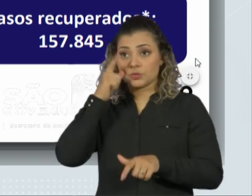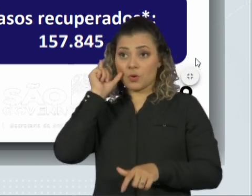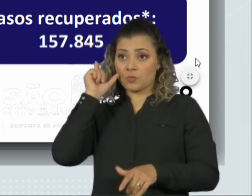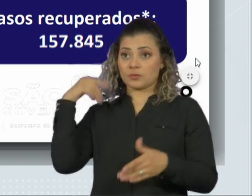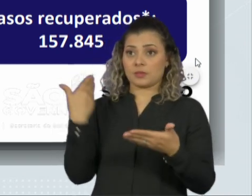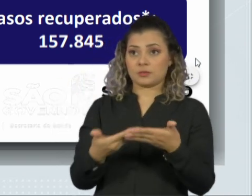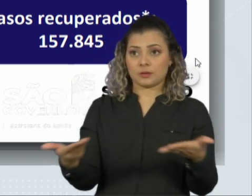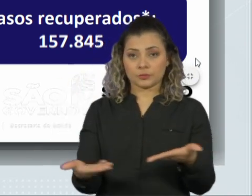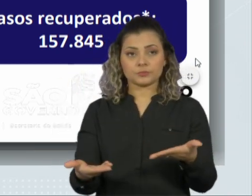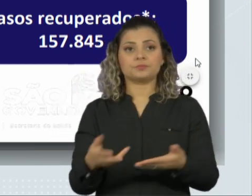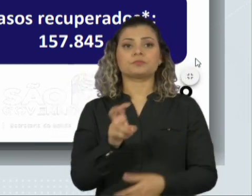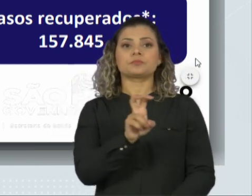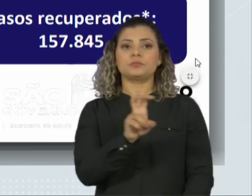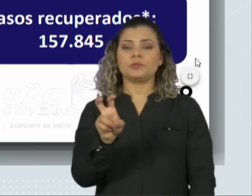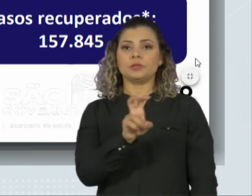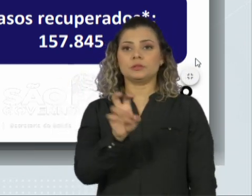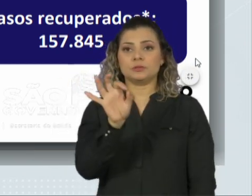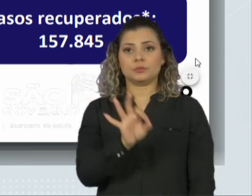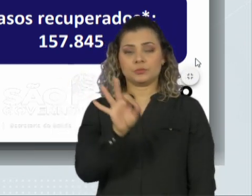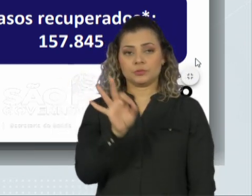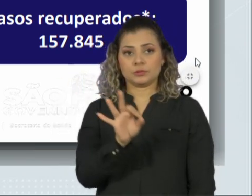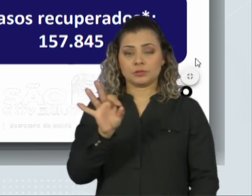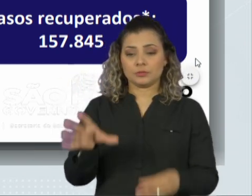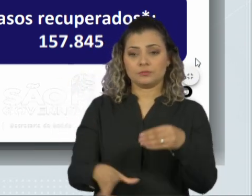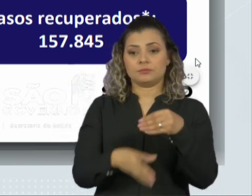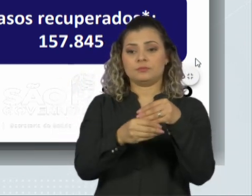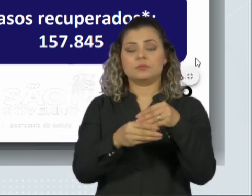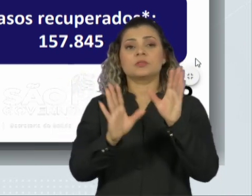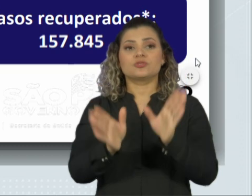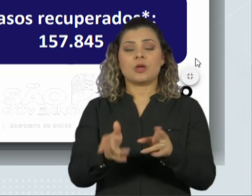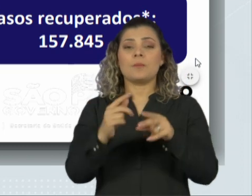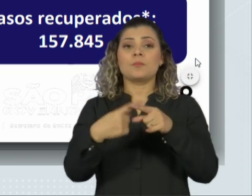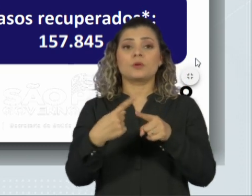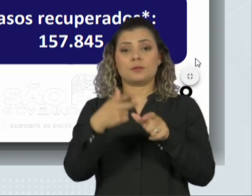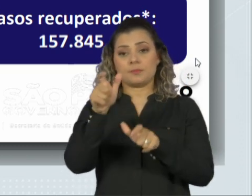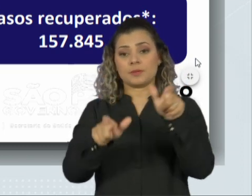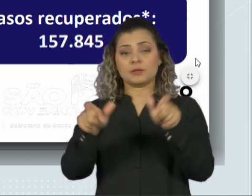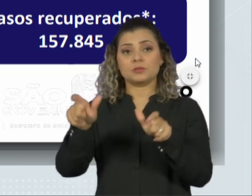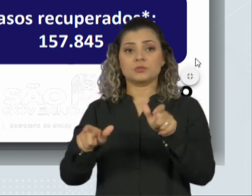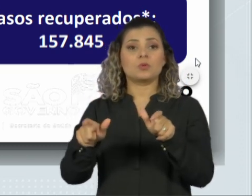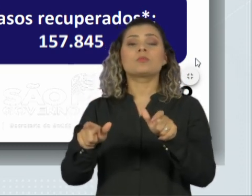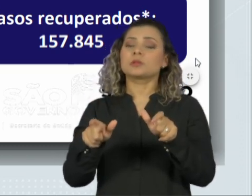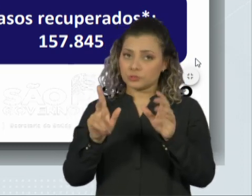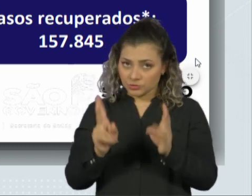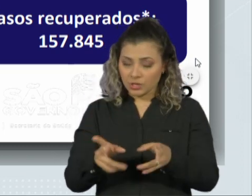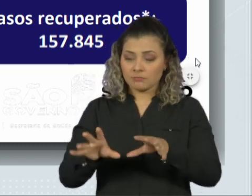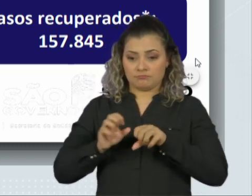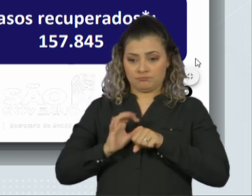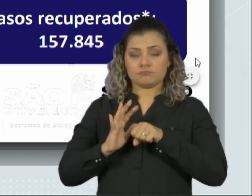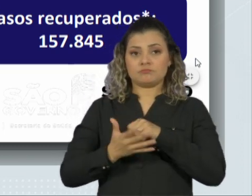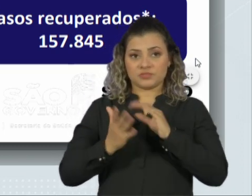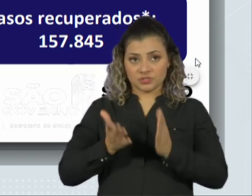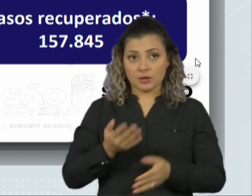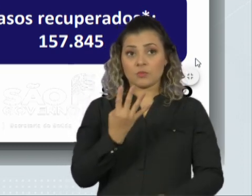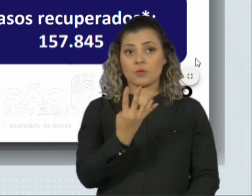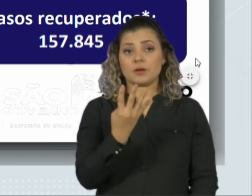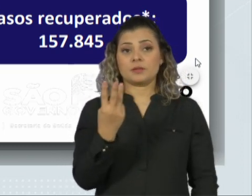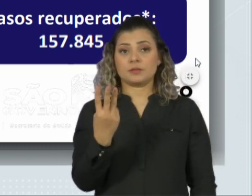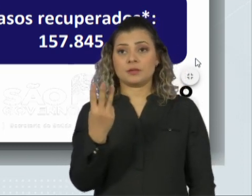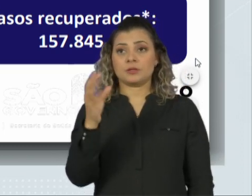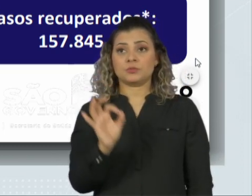hoje, 55% deste acréscimo foi decorrente de casos ativos e